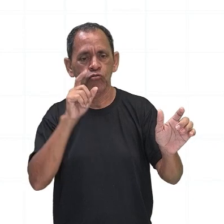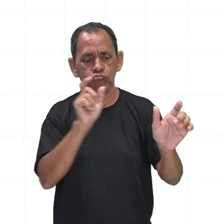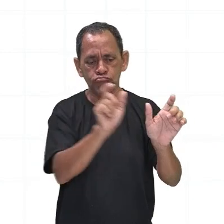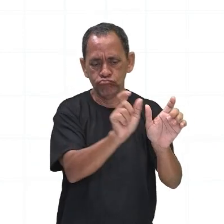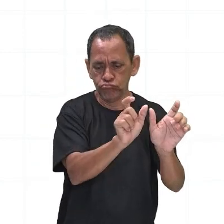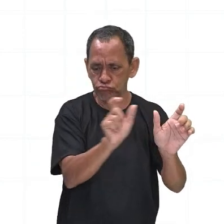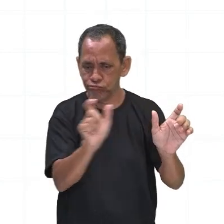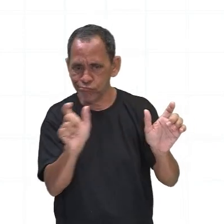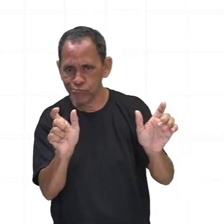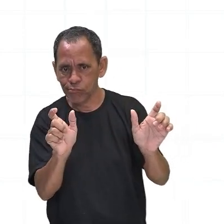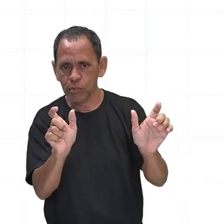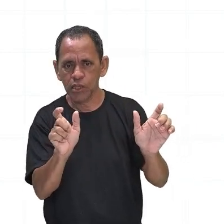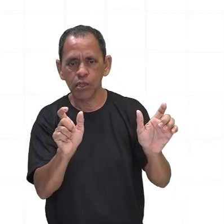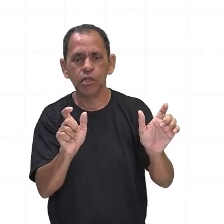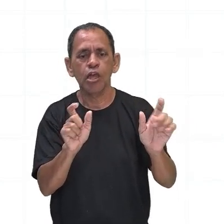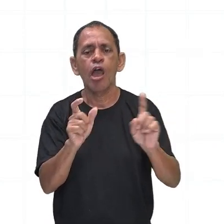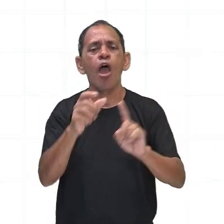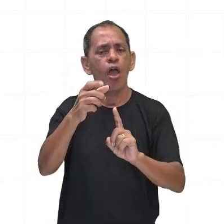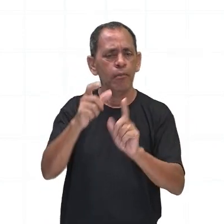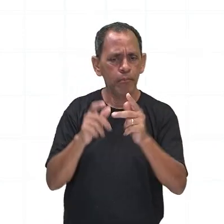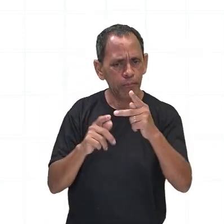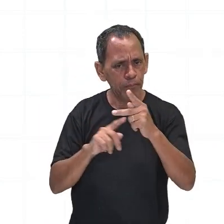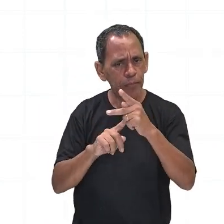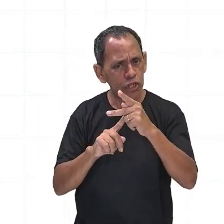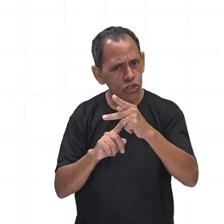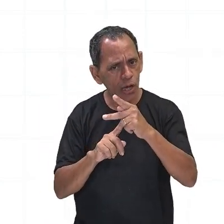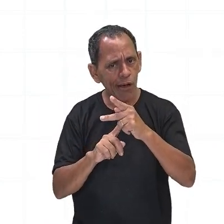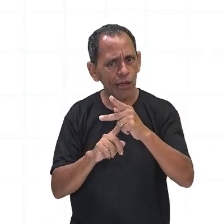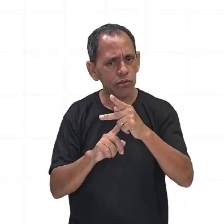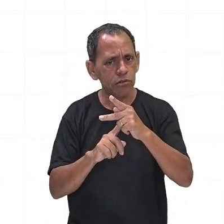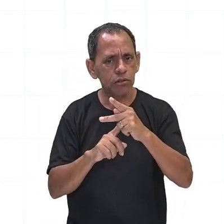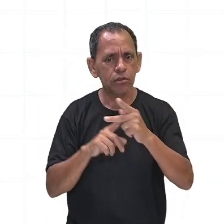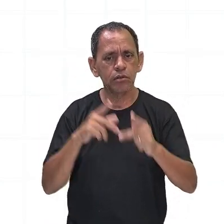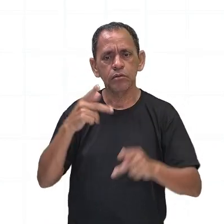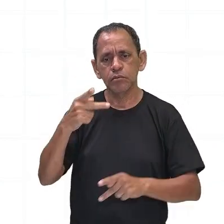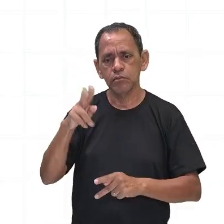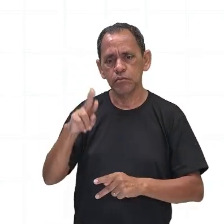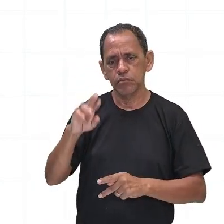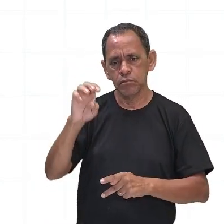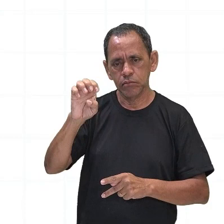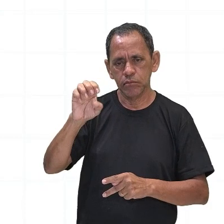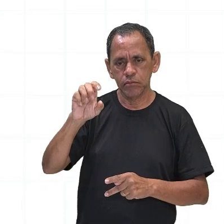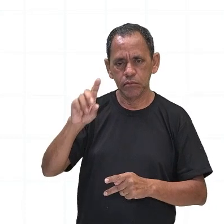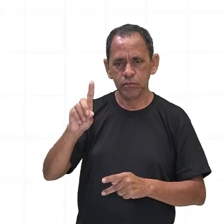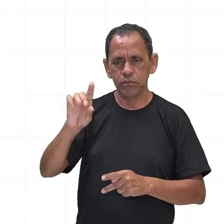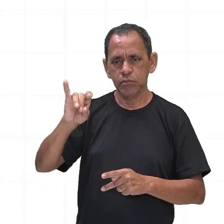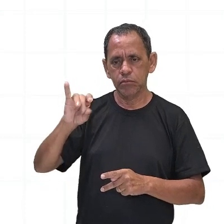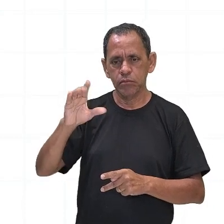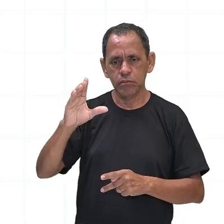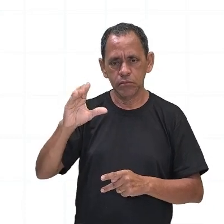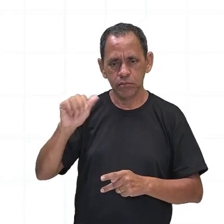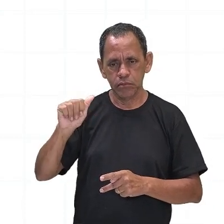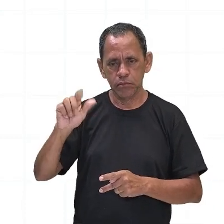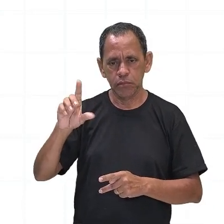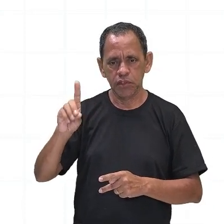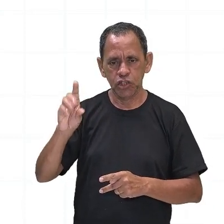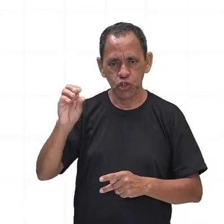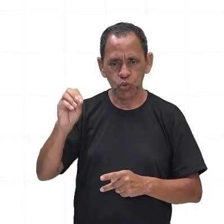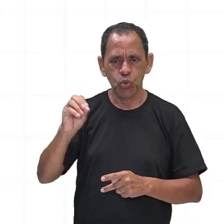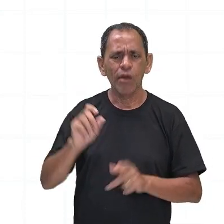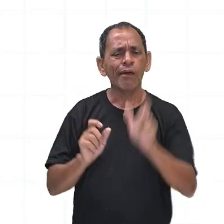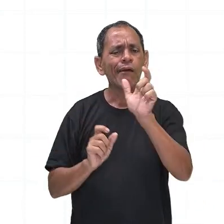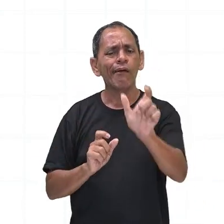Agora, analisando o sintagma nominal, o nosso sujeito, que possui apenas nomes. Quem é o núcleo desse